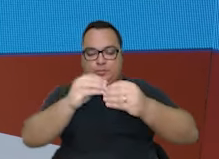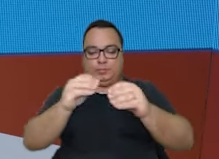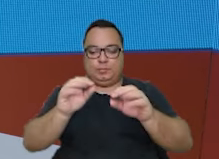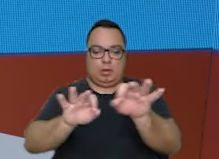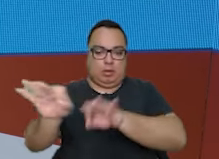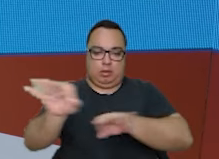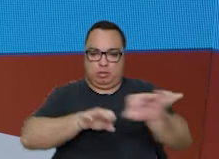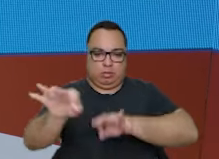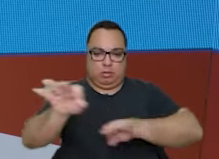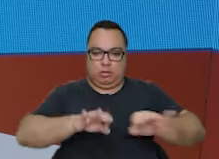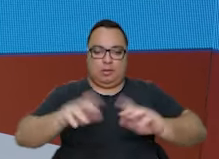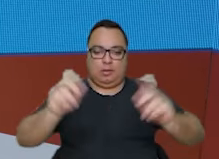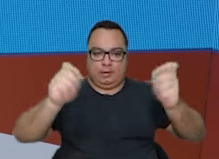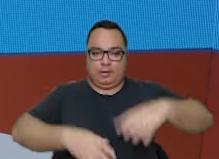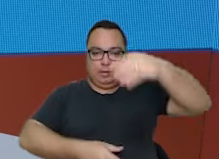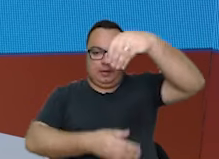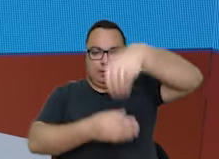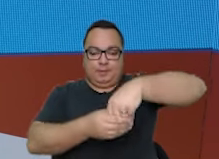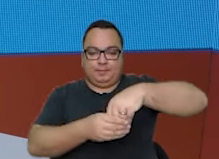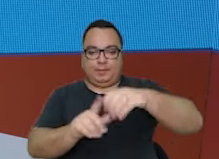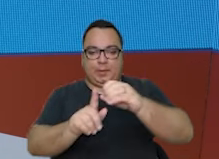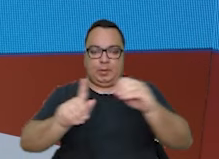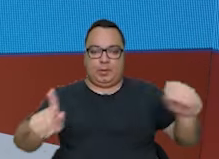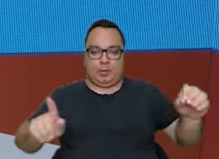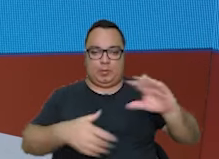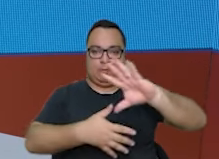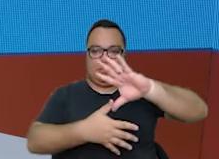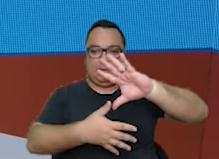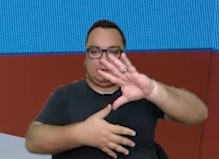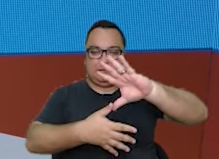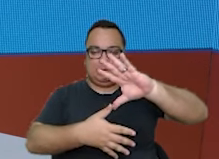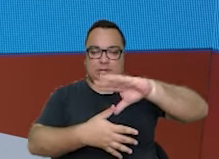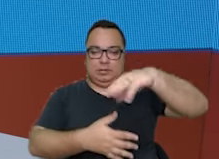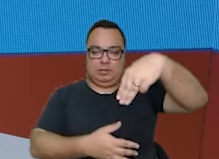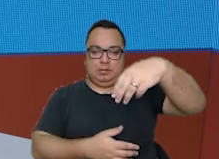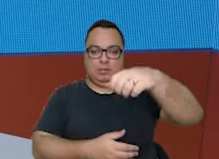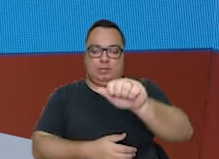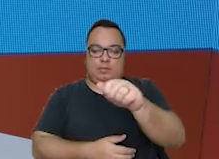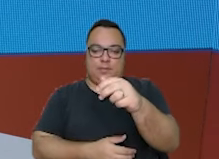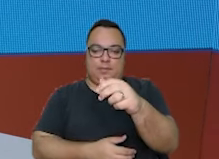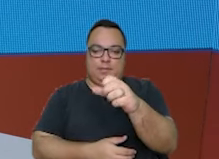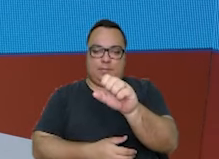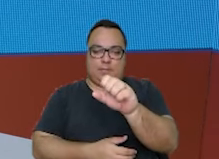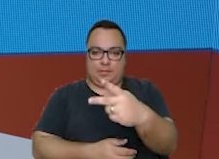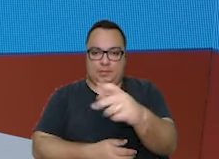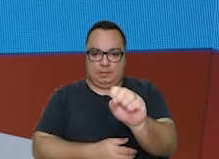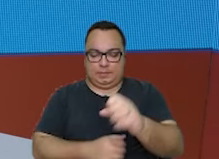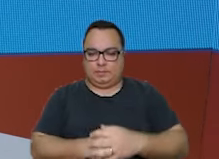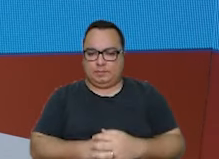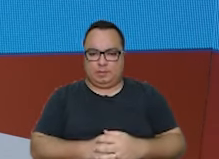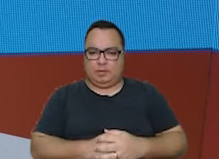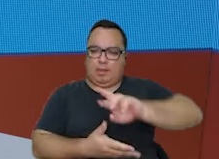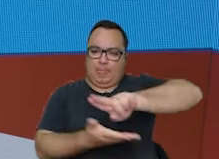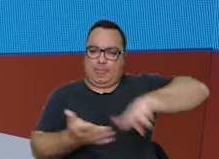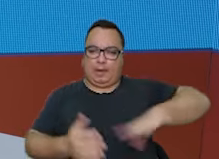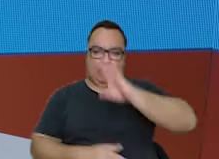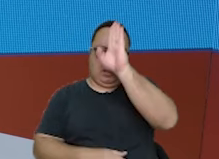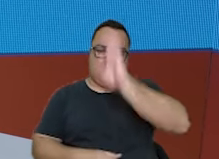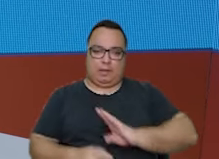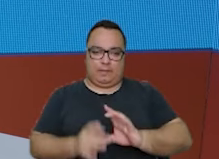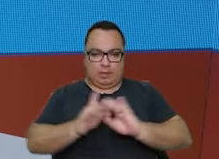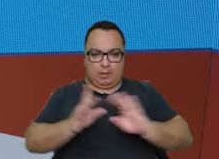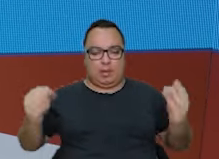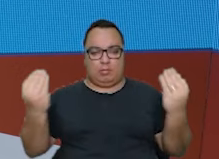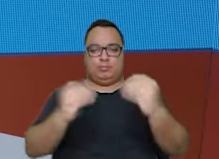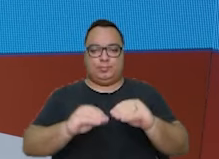o processo dentro do Google m e é gratuito não é é gratuito Como tem os recursos Assim como as outras mídias eu consigo também fazer anúncios ali